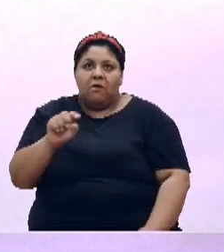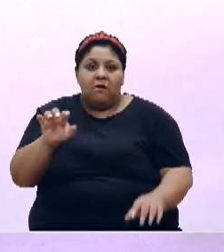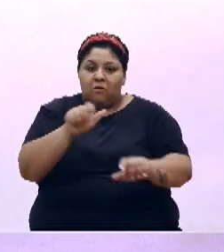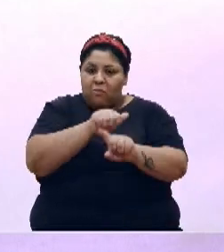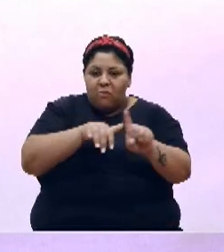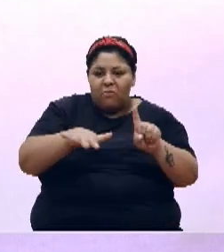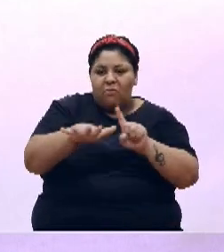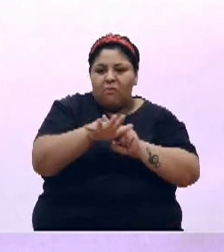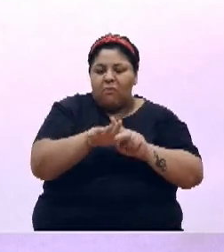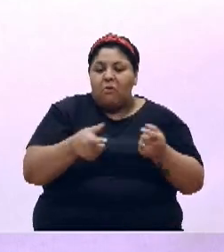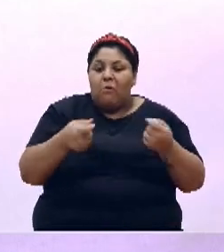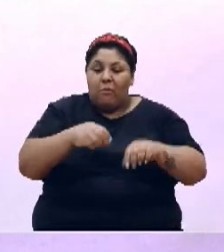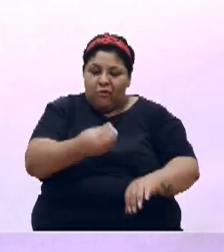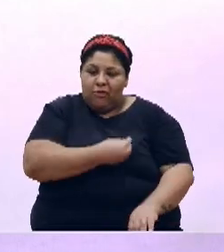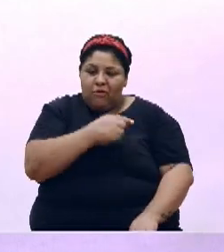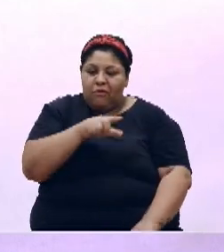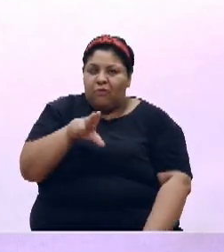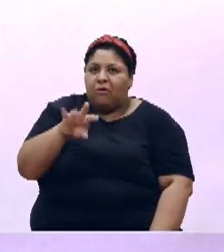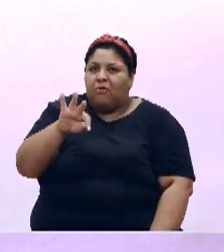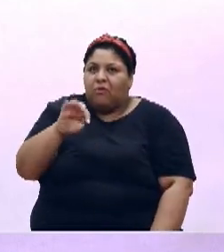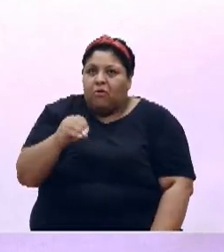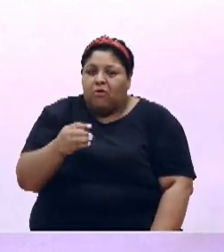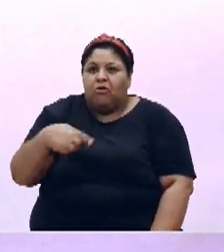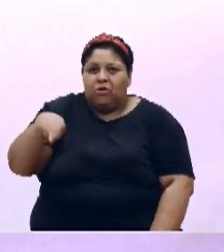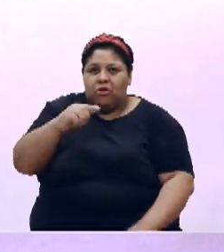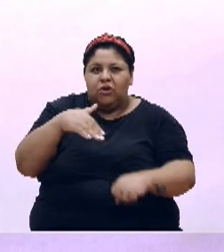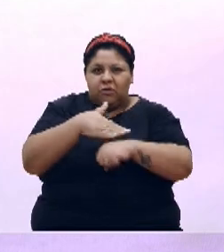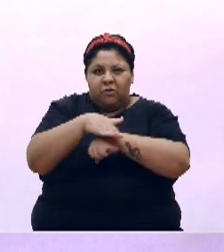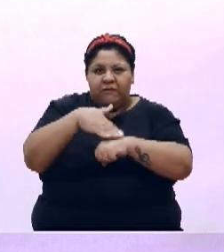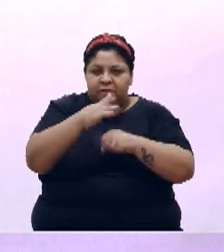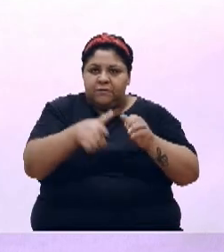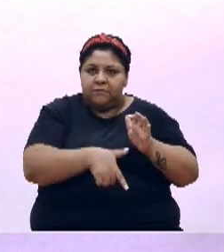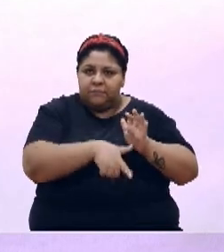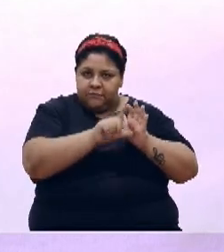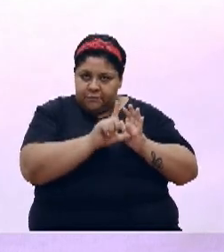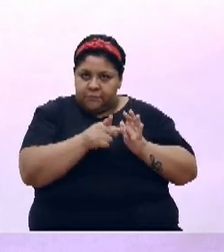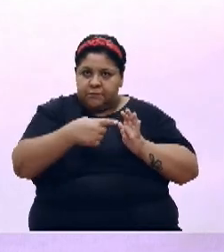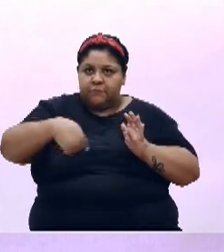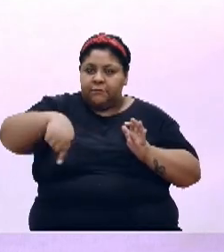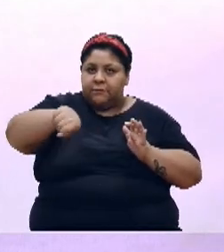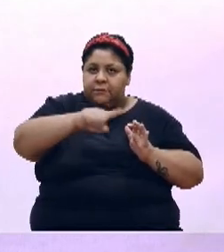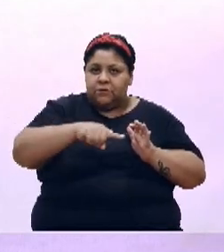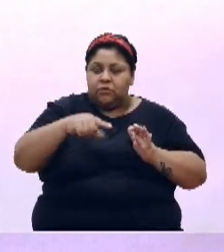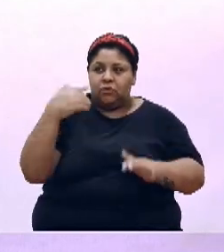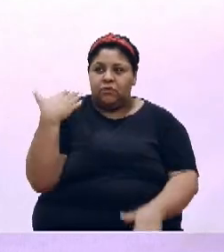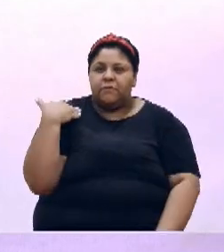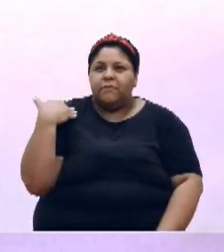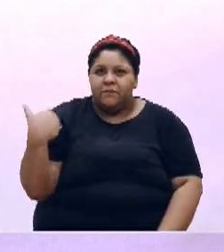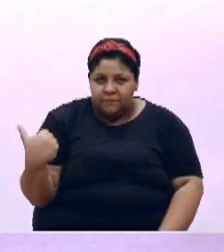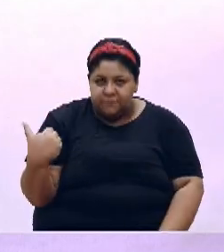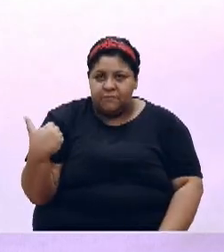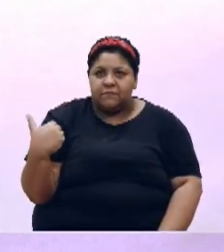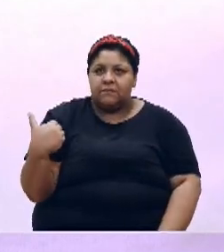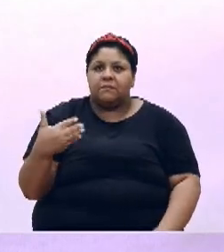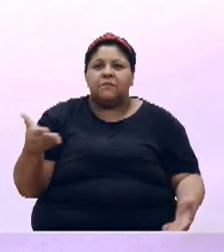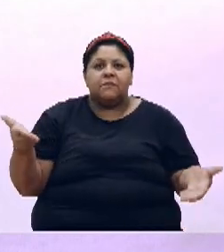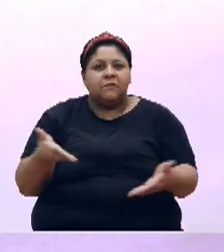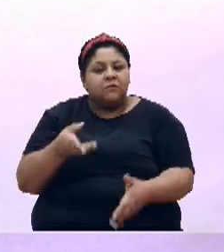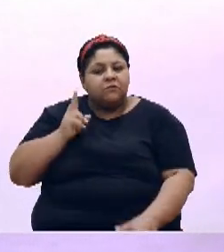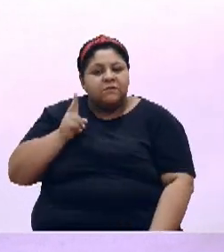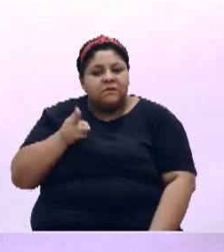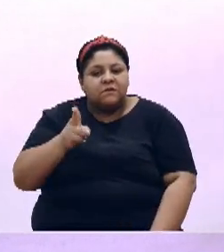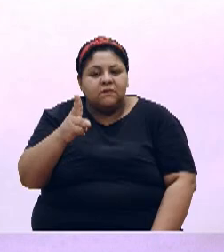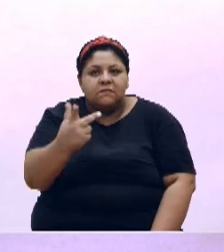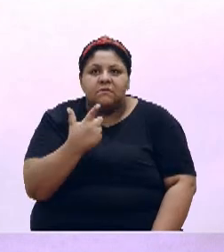para viver o luto. Nós estávamos conversando sobre isso antes, né? Nós somos convocadas a estar o tempo inteiro